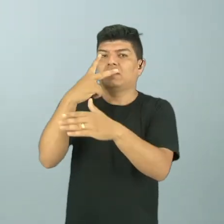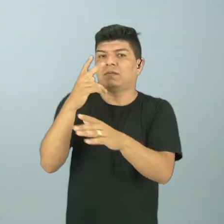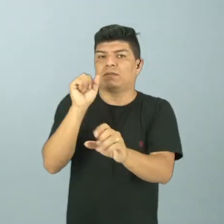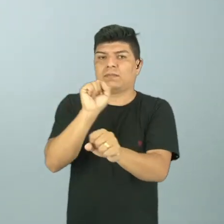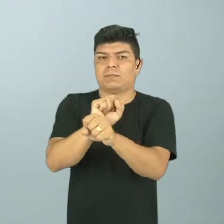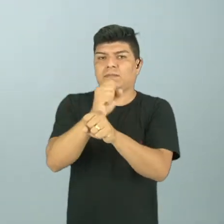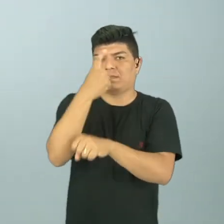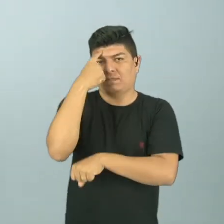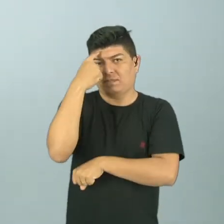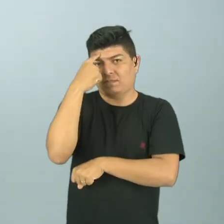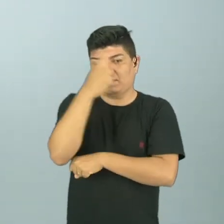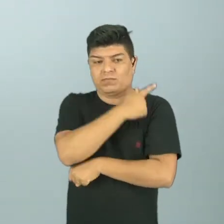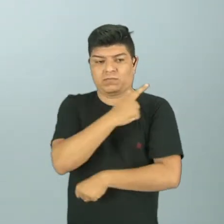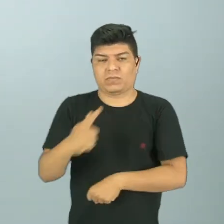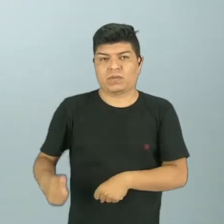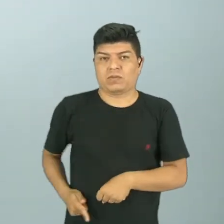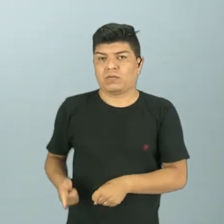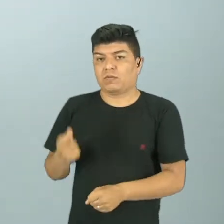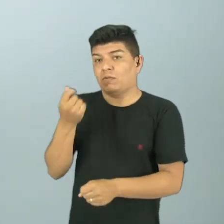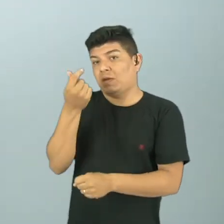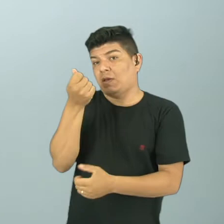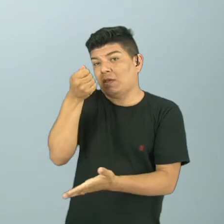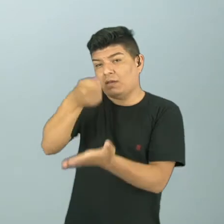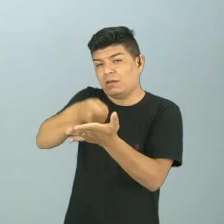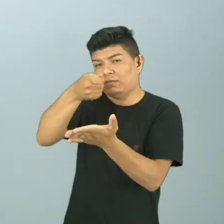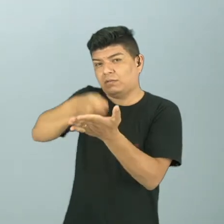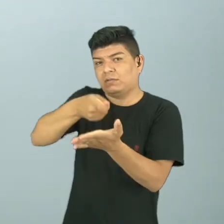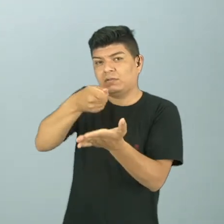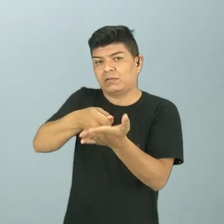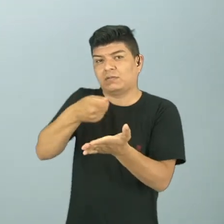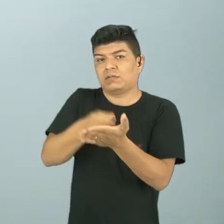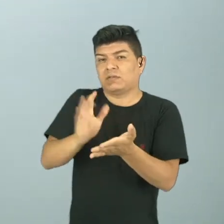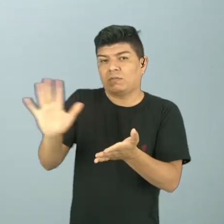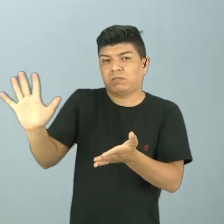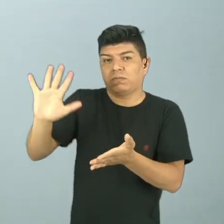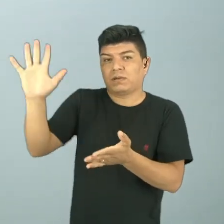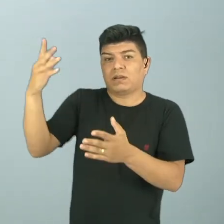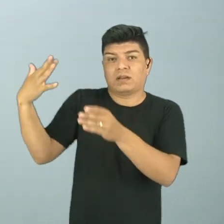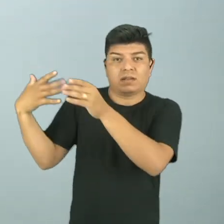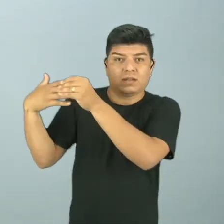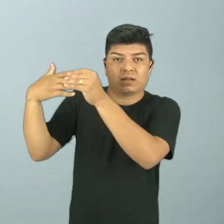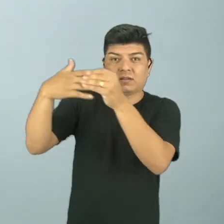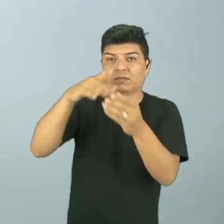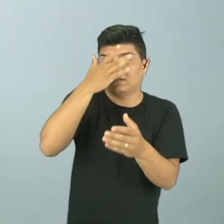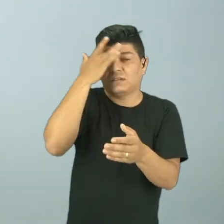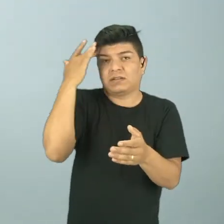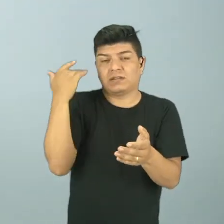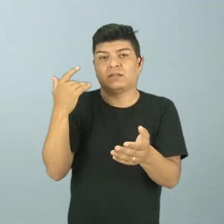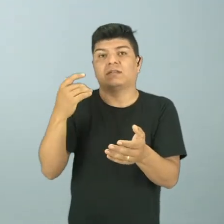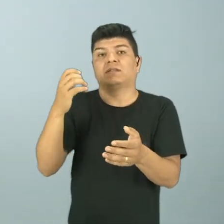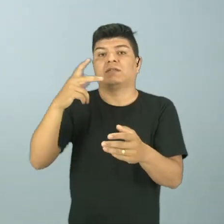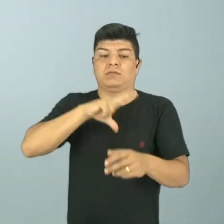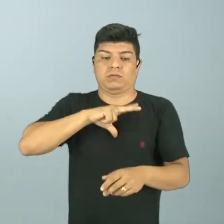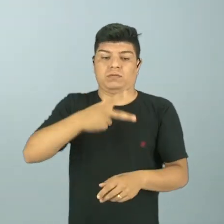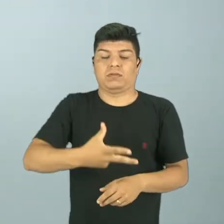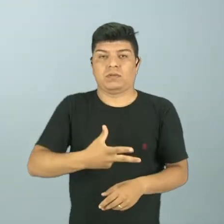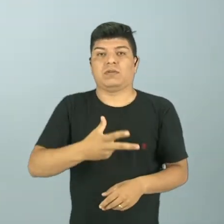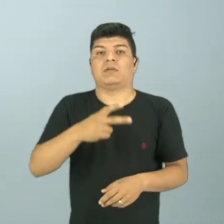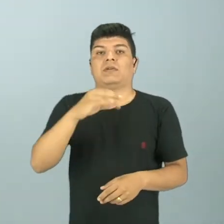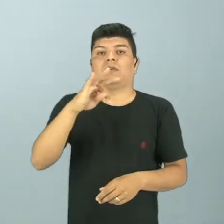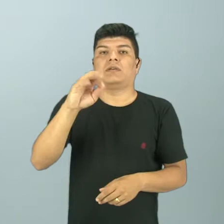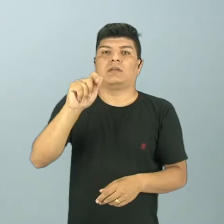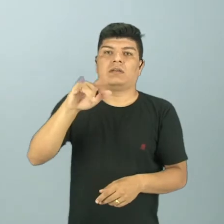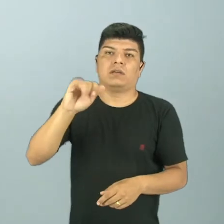pensar, o governo financiar viagens de alto custo para trazer uma galera de fora, uma galera de Portugal, da Itália,